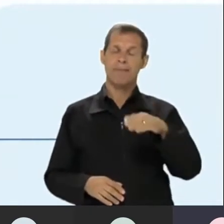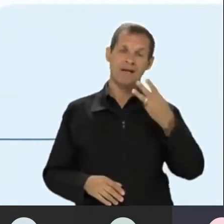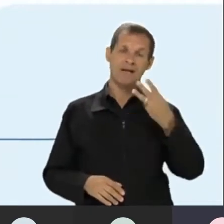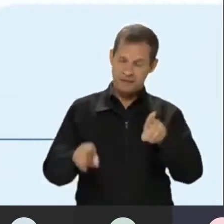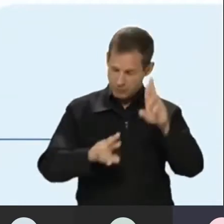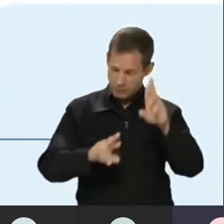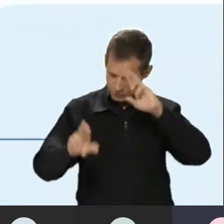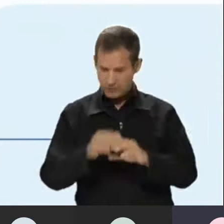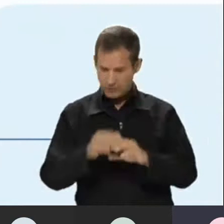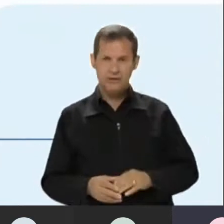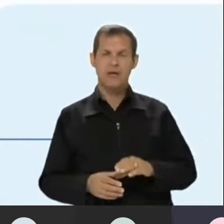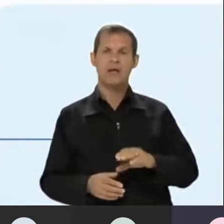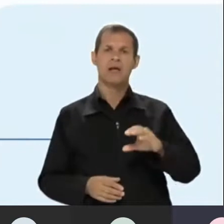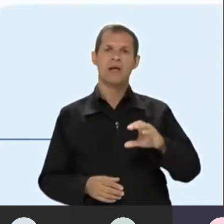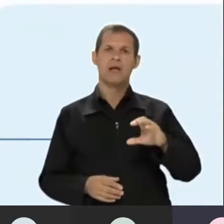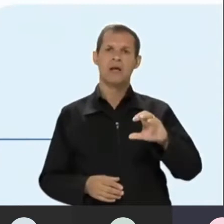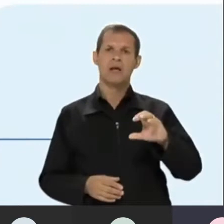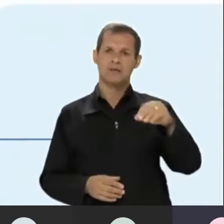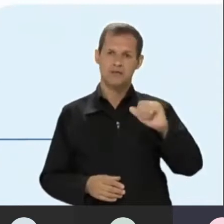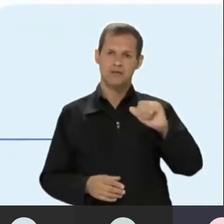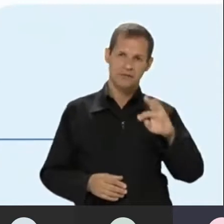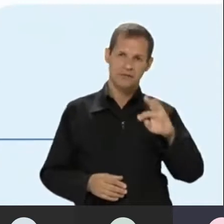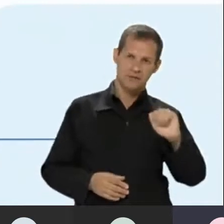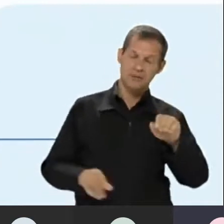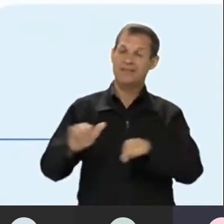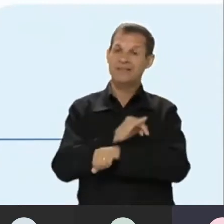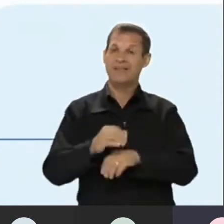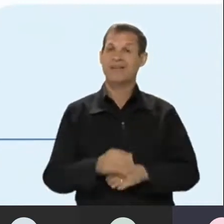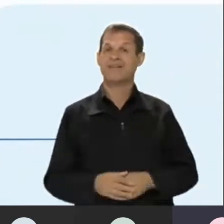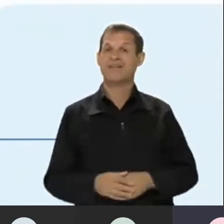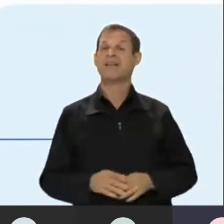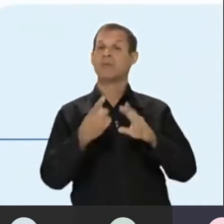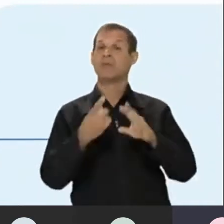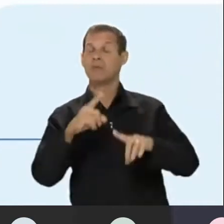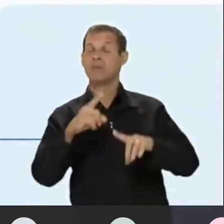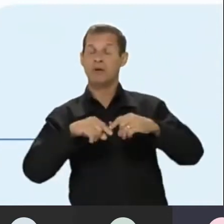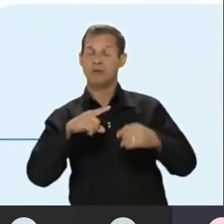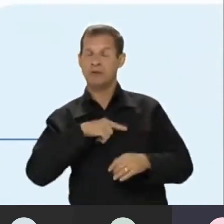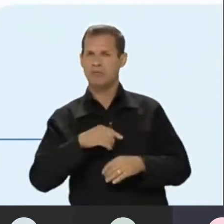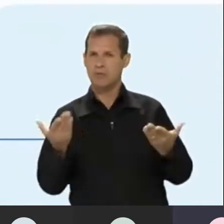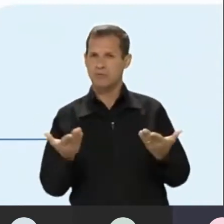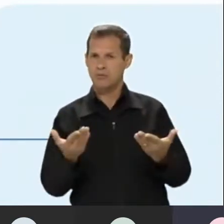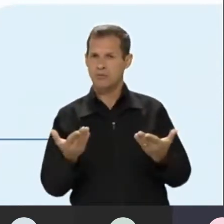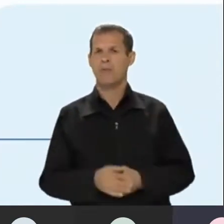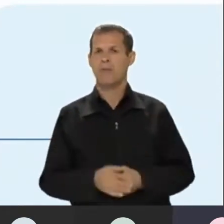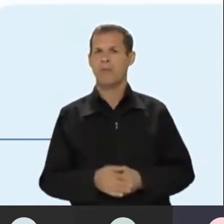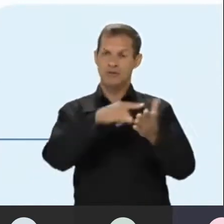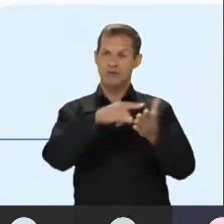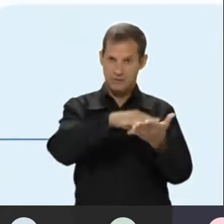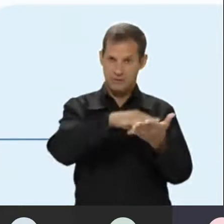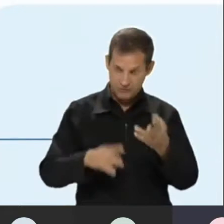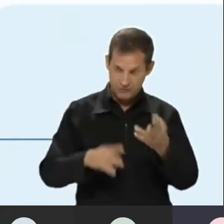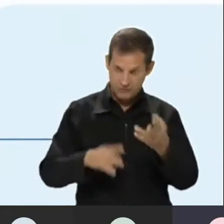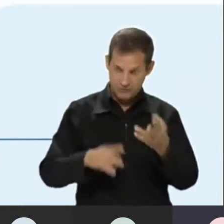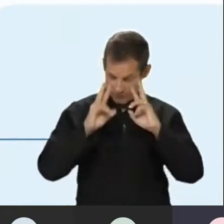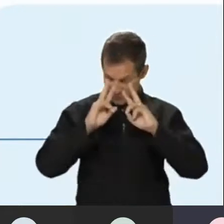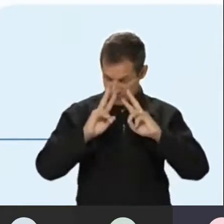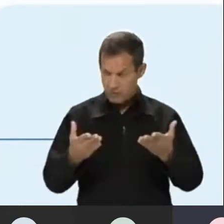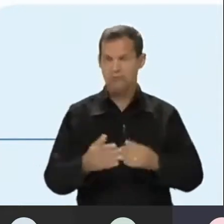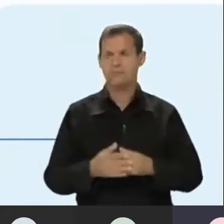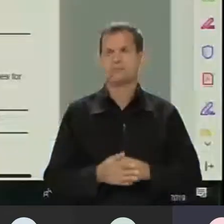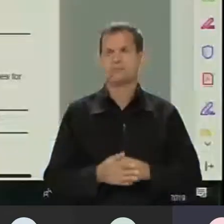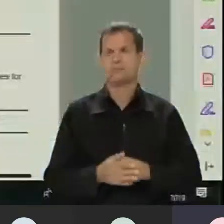bioclimáticas e observando as estratégias específicas para cada uma delas. Então, vamos aqui para a nossa câmera de documentos